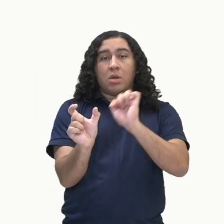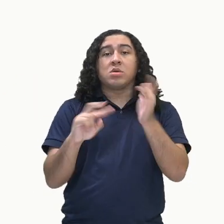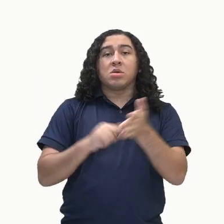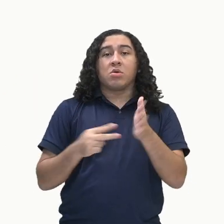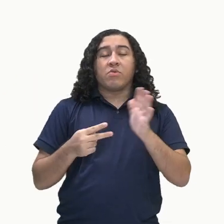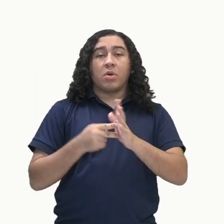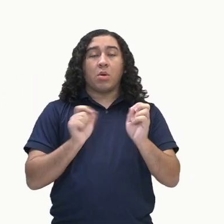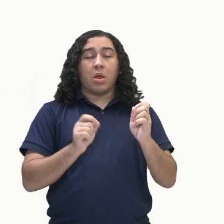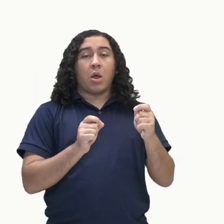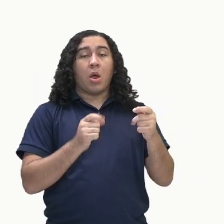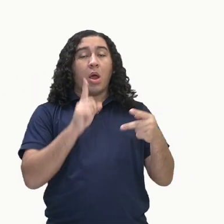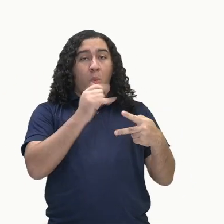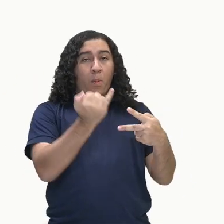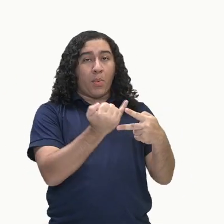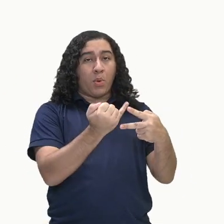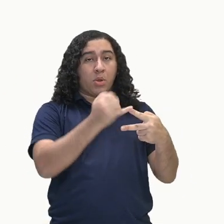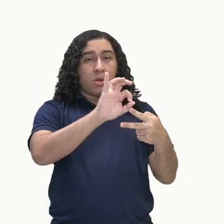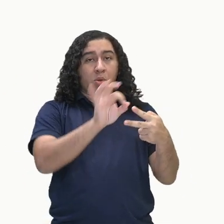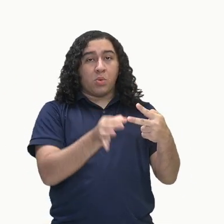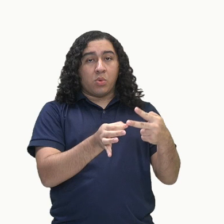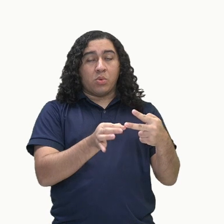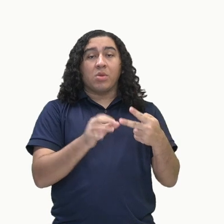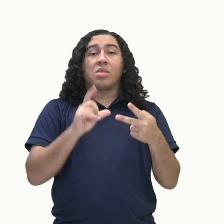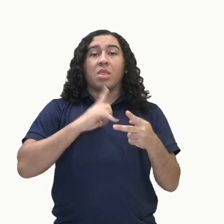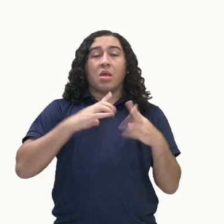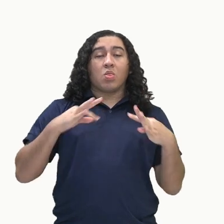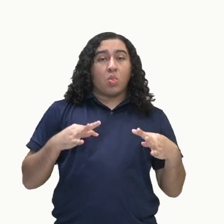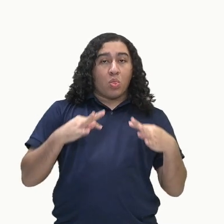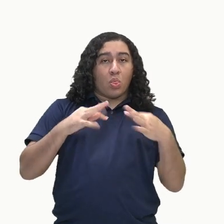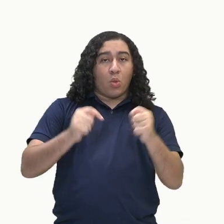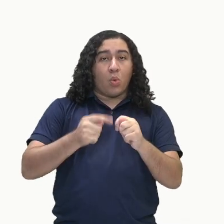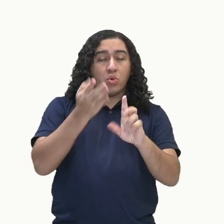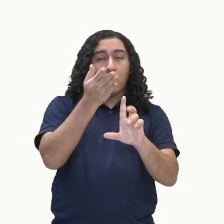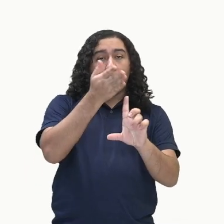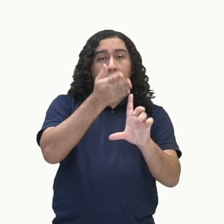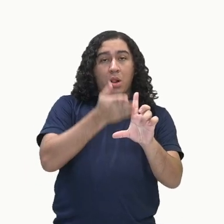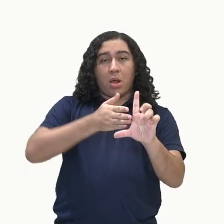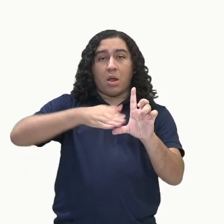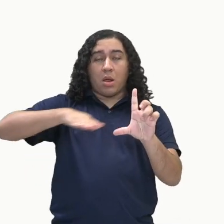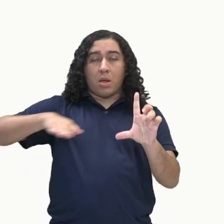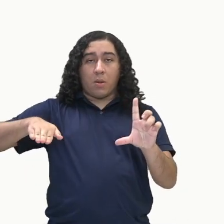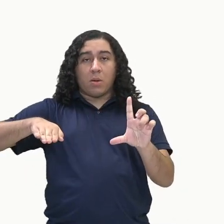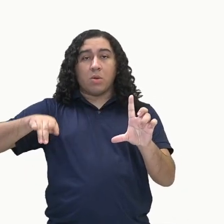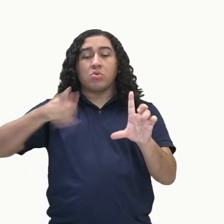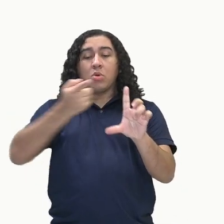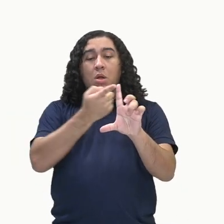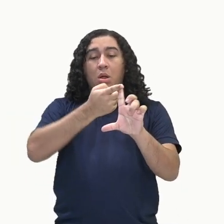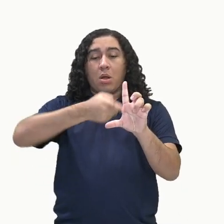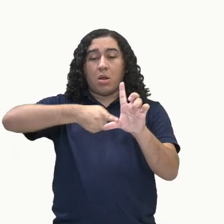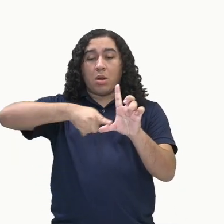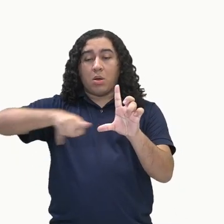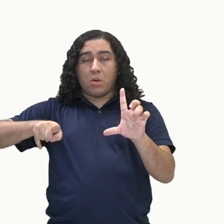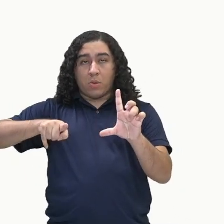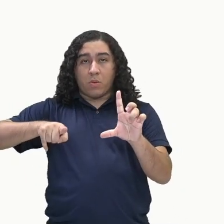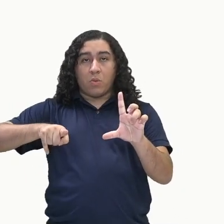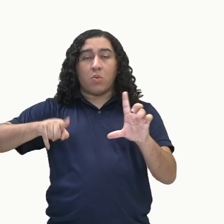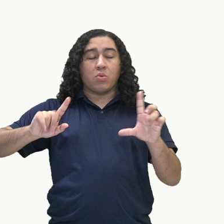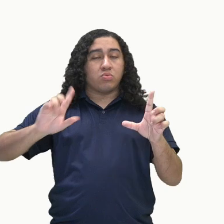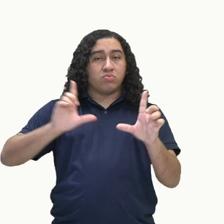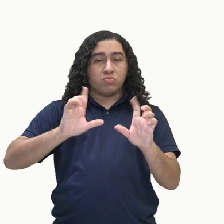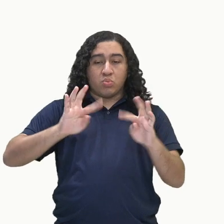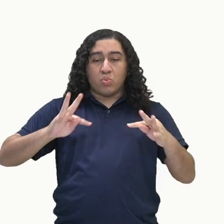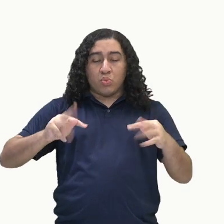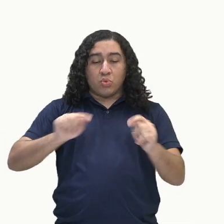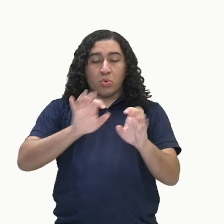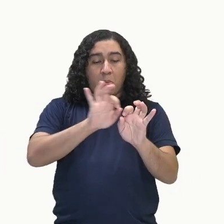polígono, ele possui todos os lados e todos os ângulos com a mesma medida, tá bom?